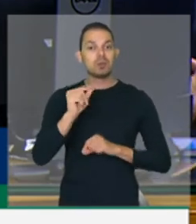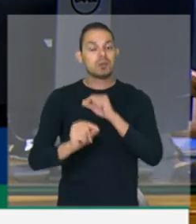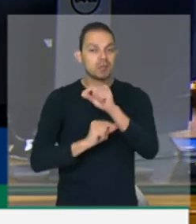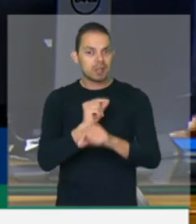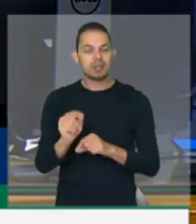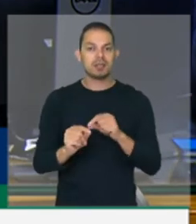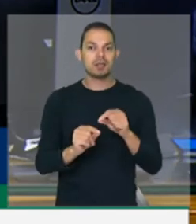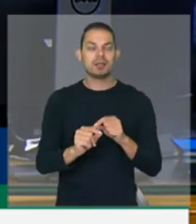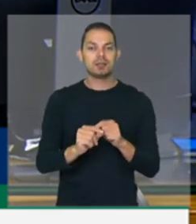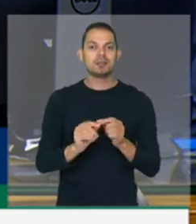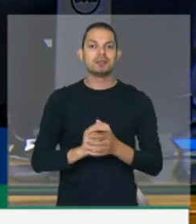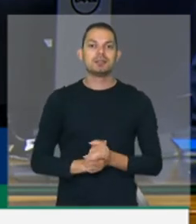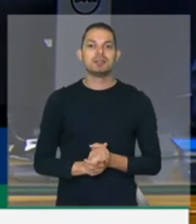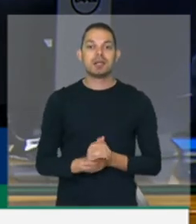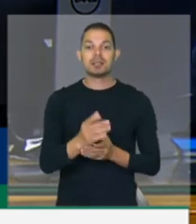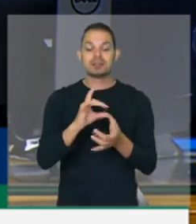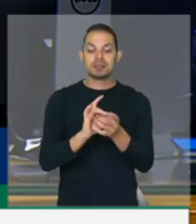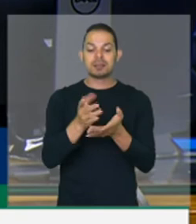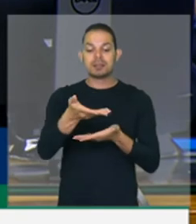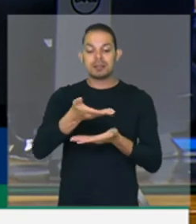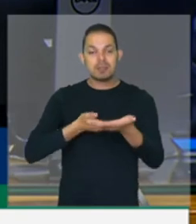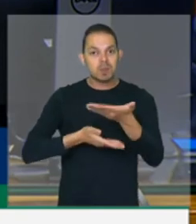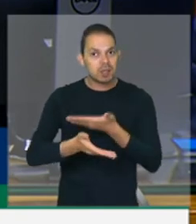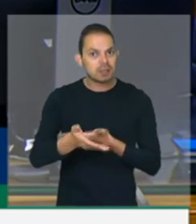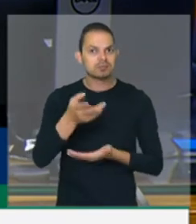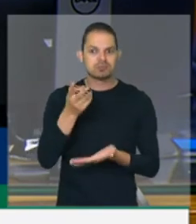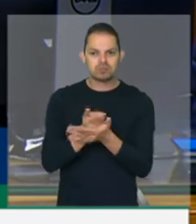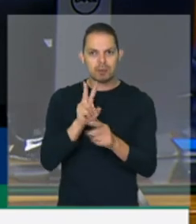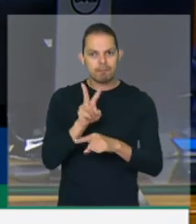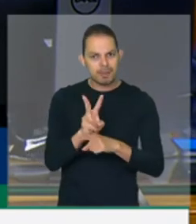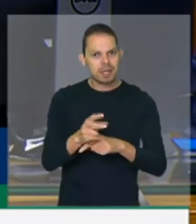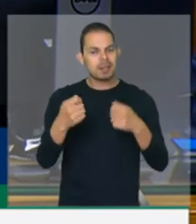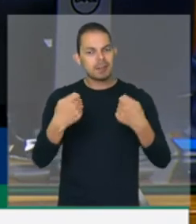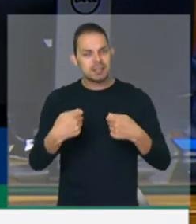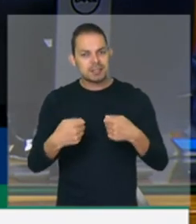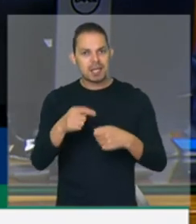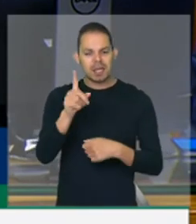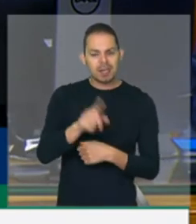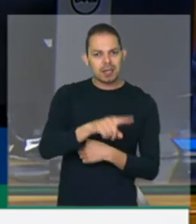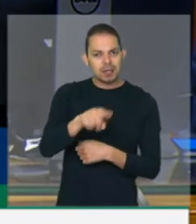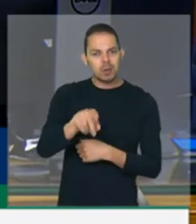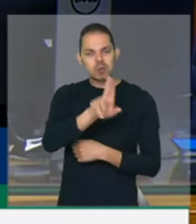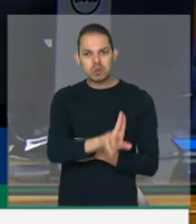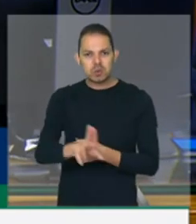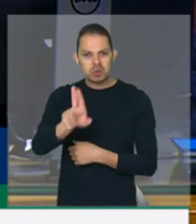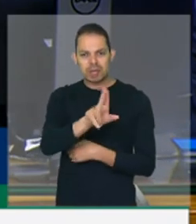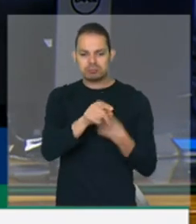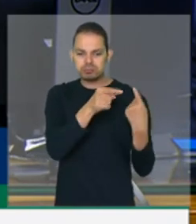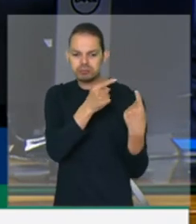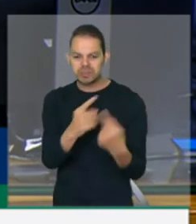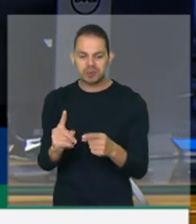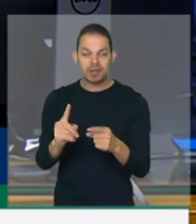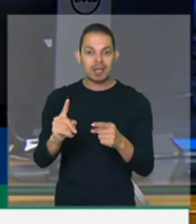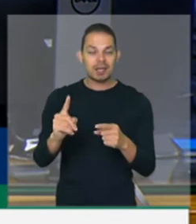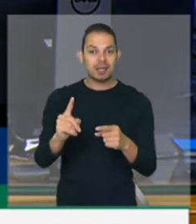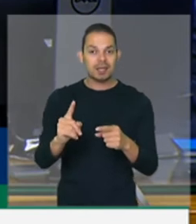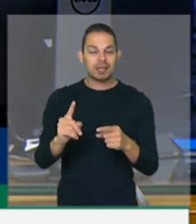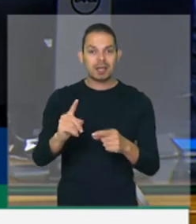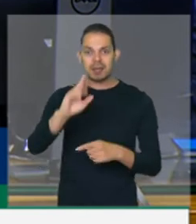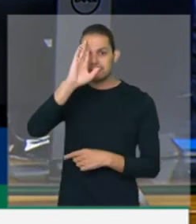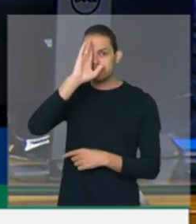a inviolabilidade da democracia. Nenhuma inviolabilidade pode ser usada para violar a mais sagrada